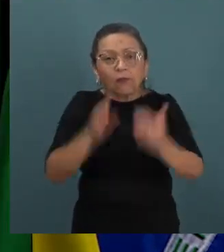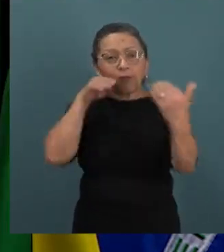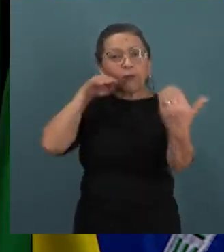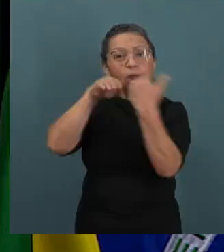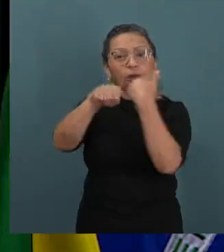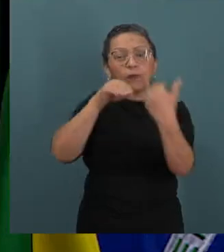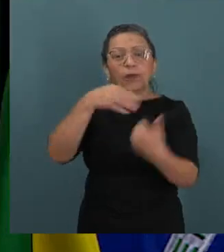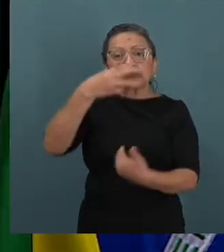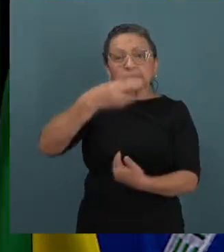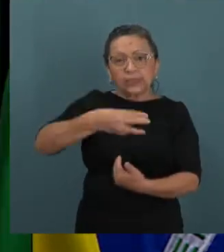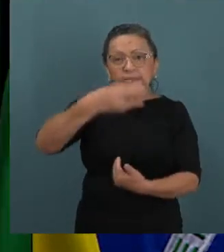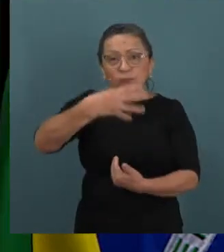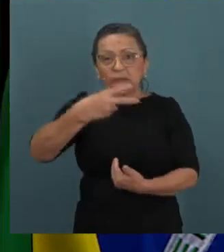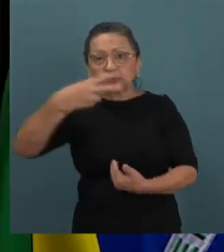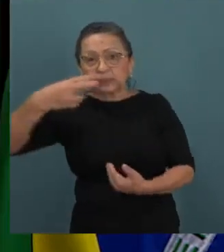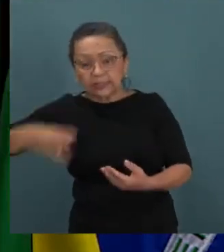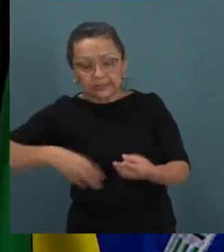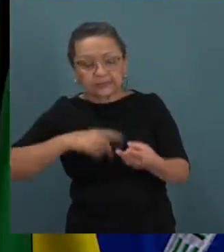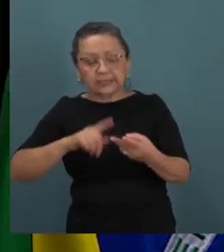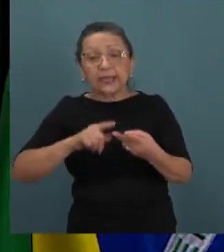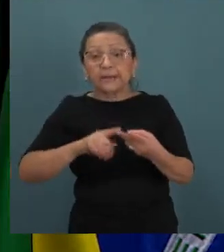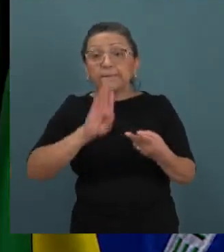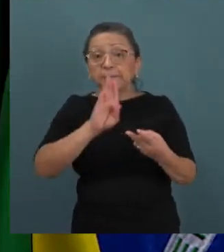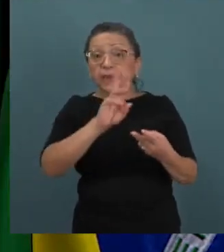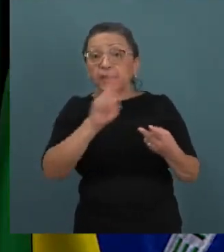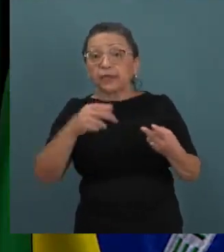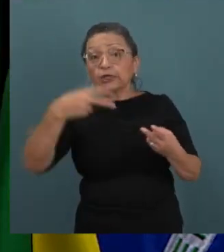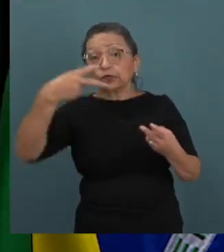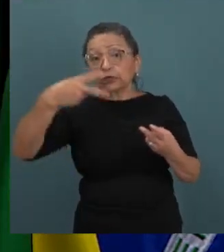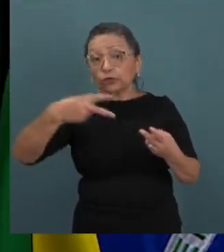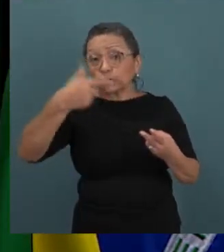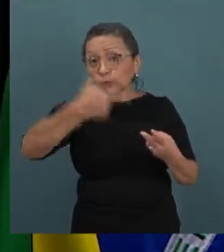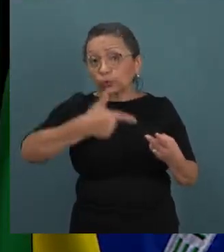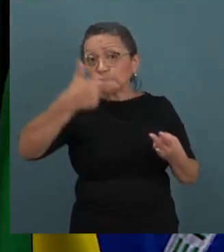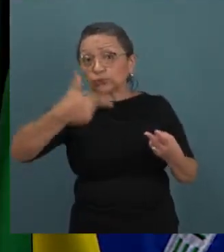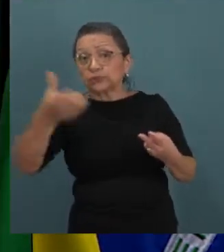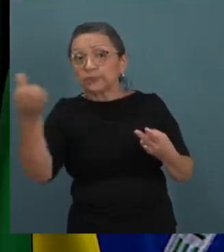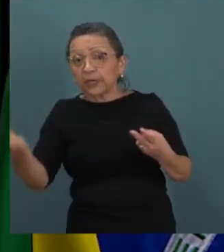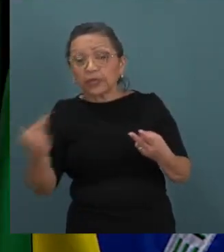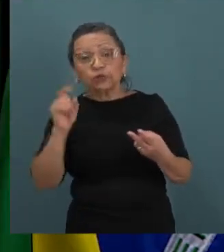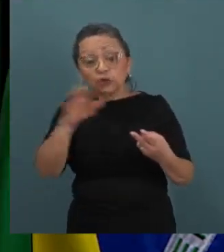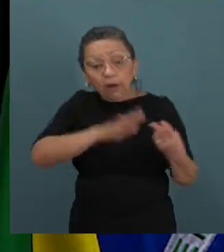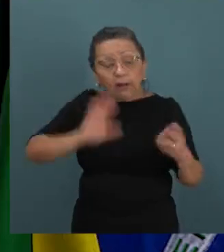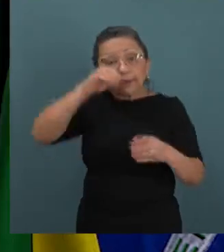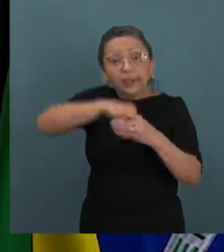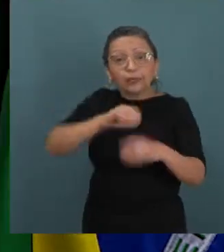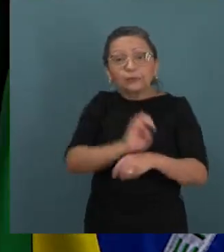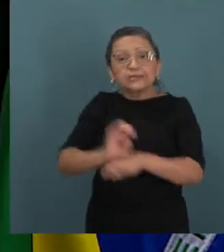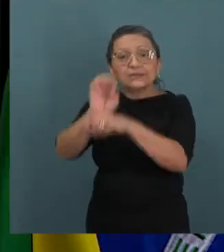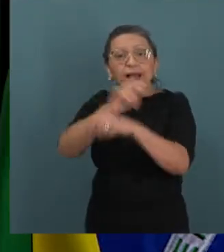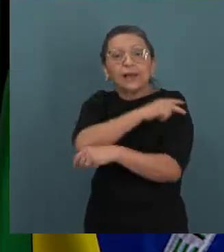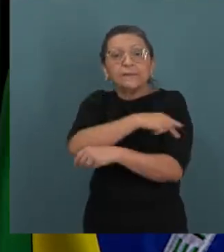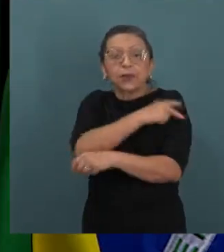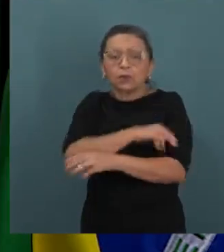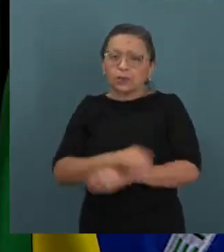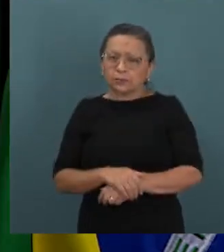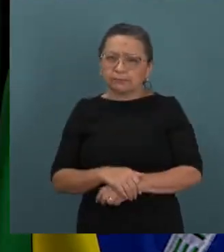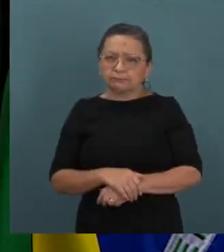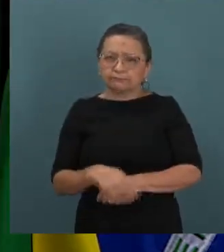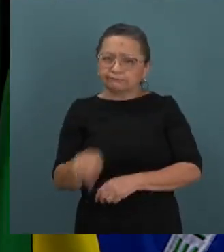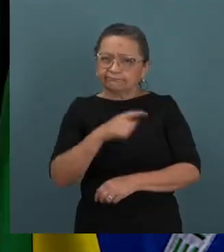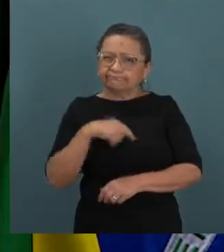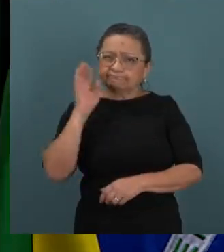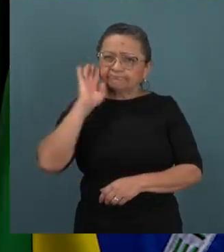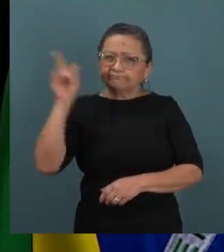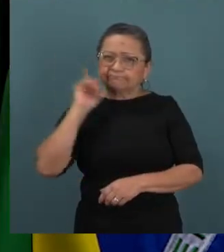BR-343, BR-226, apenas nos trechos que cortam o estado do Piauí. Para termos uma ideia do